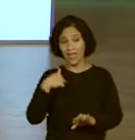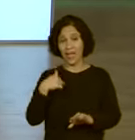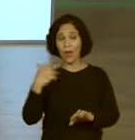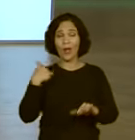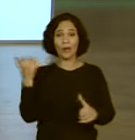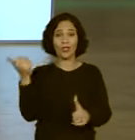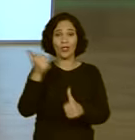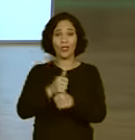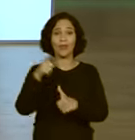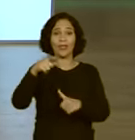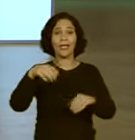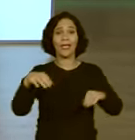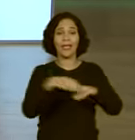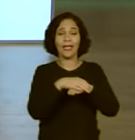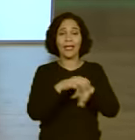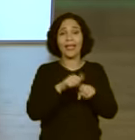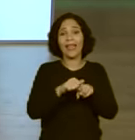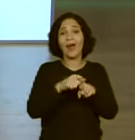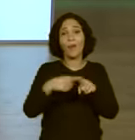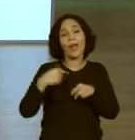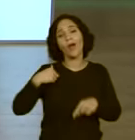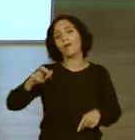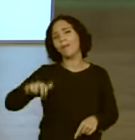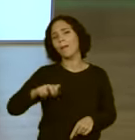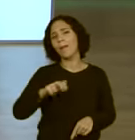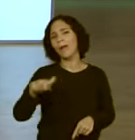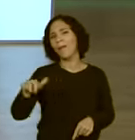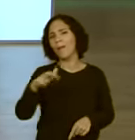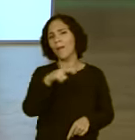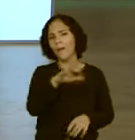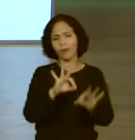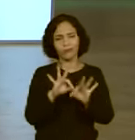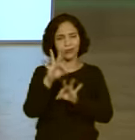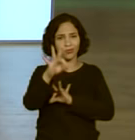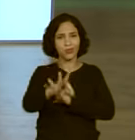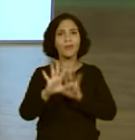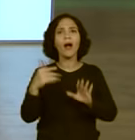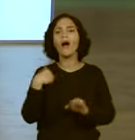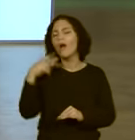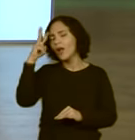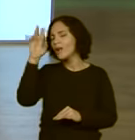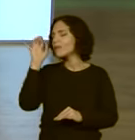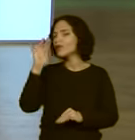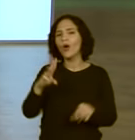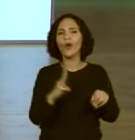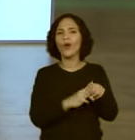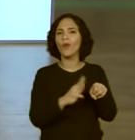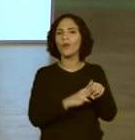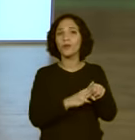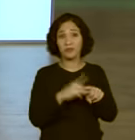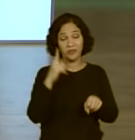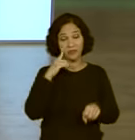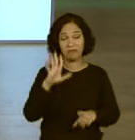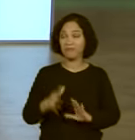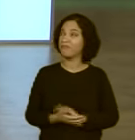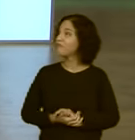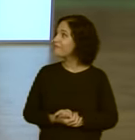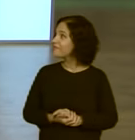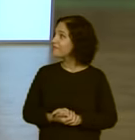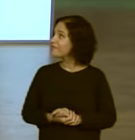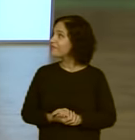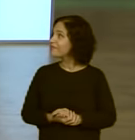colocaria o tênis no gasto com transporte. Mas eu só lembro da Kombi. Certo, vamos